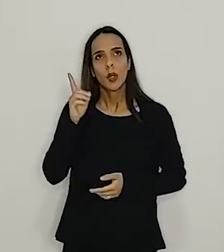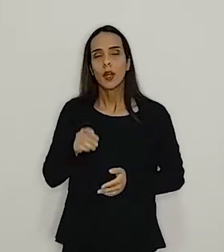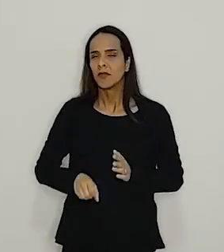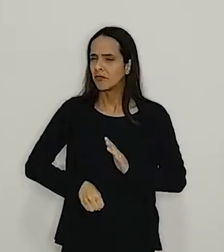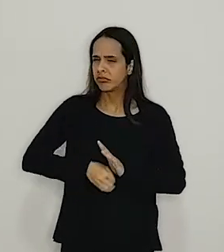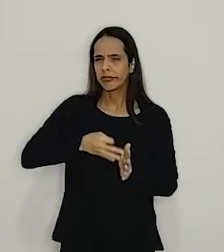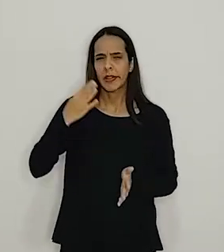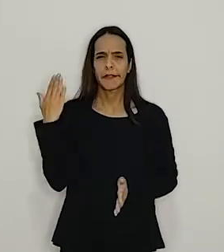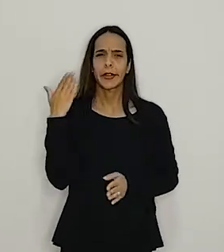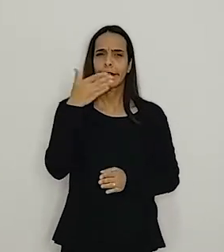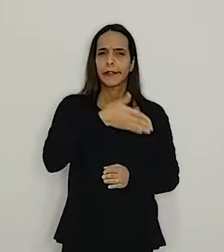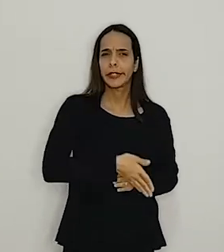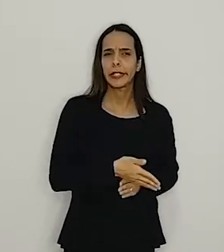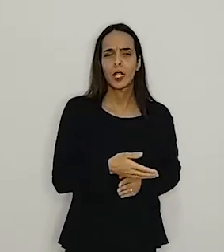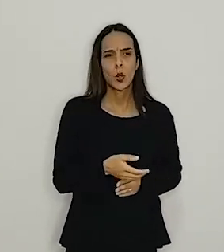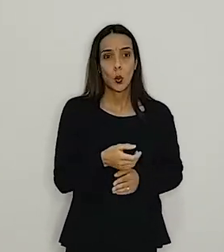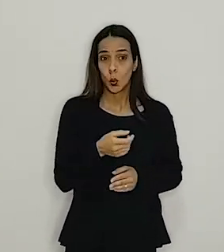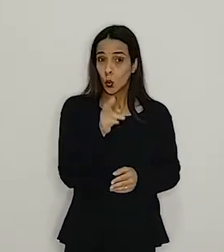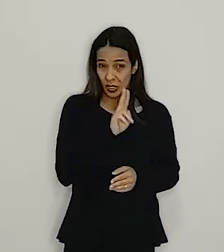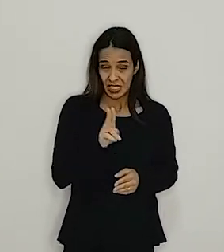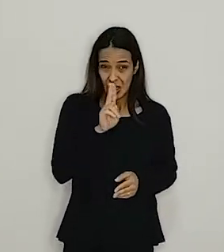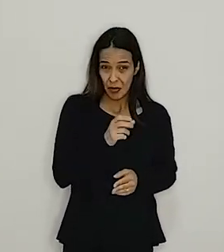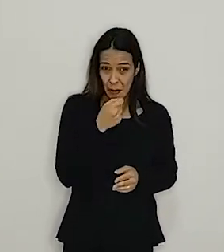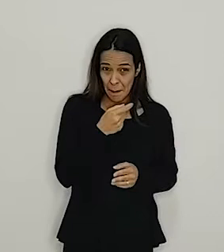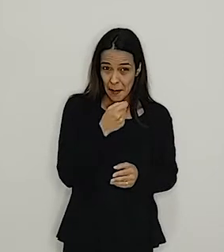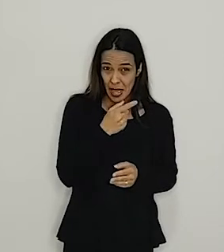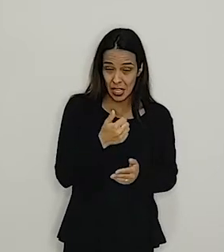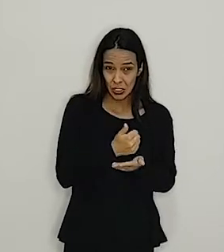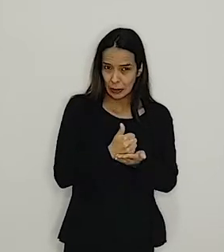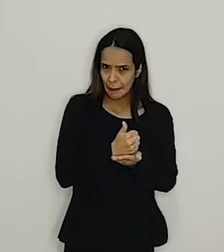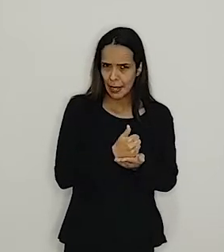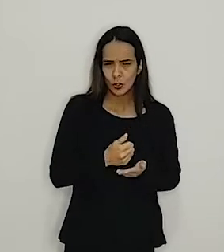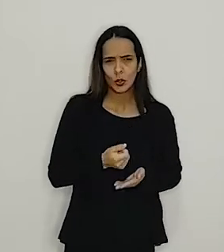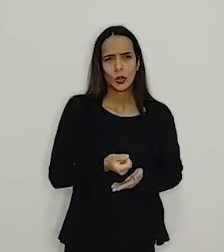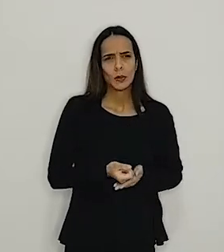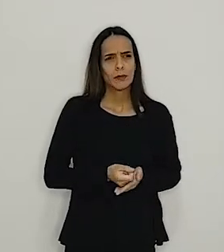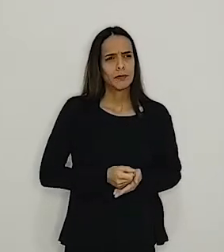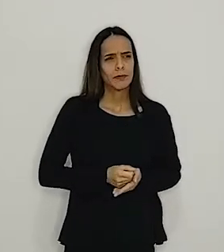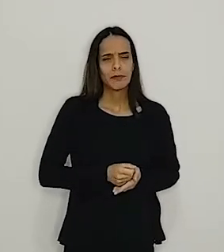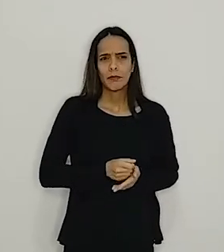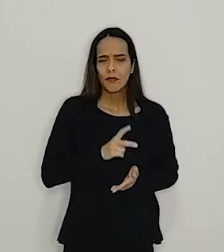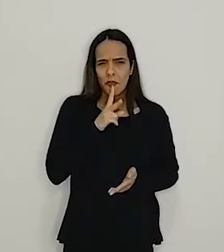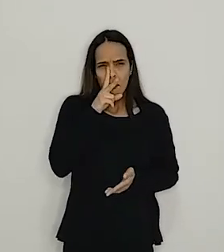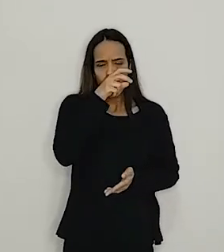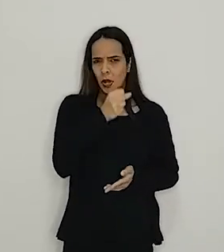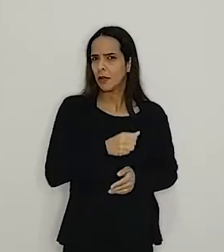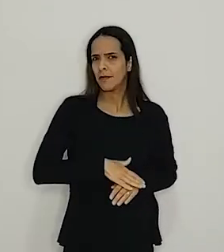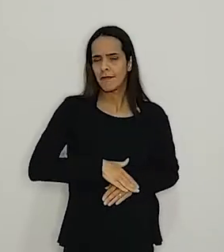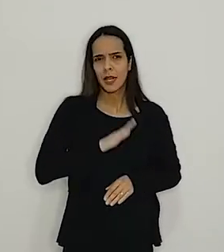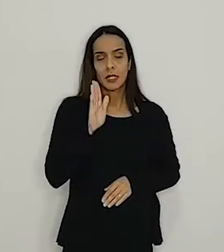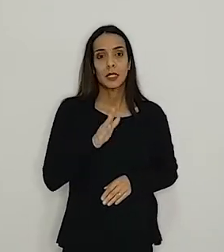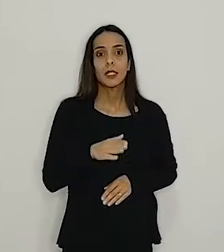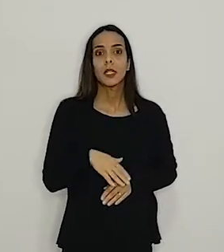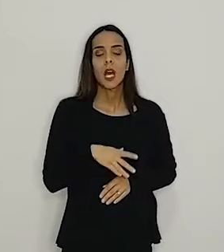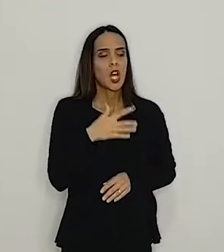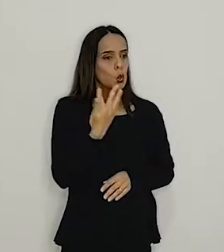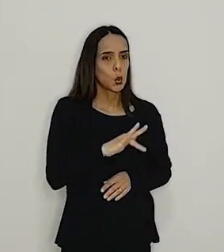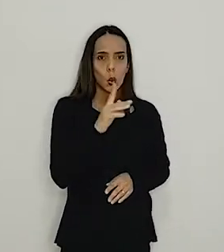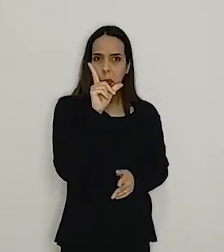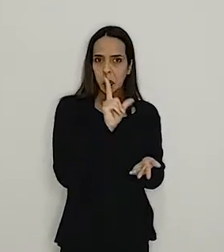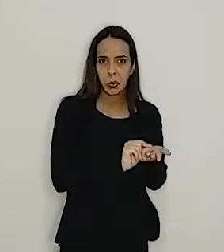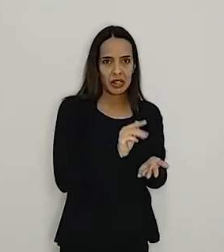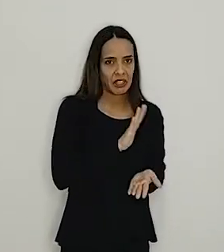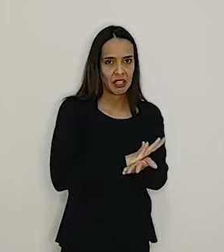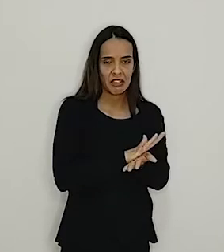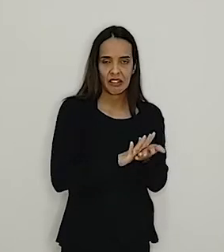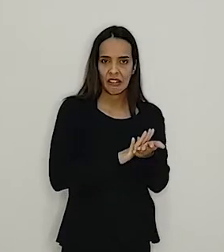lá, nós estávamos usando opioides assim, de altíssimo potencial opiáceo, e a dor não passava. E ele